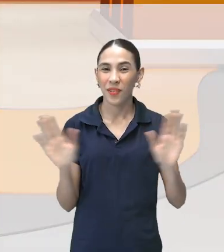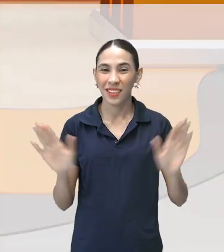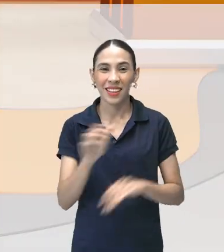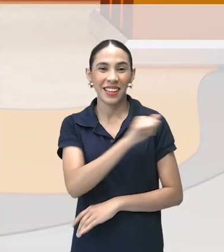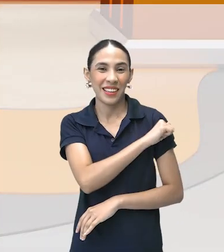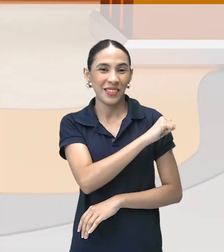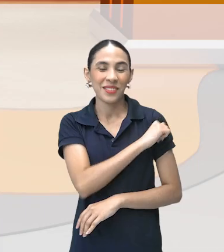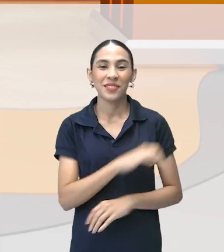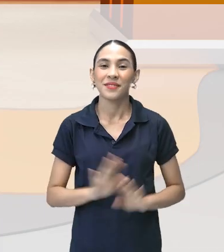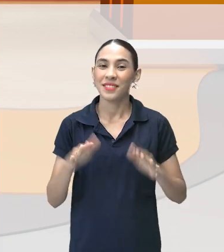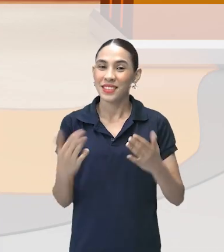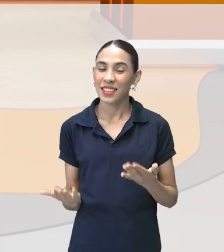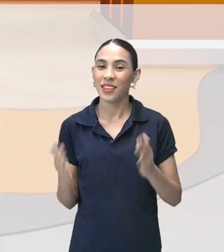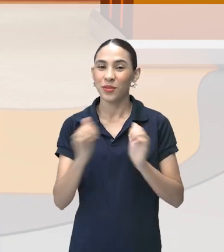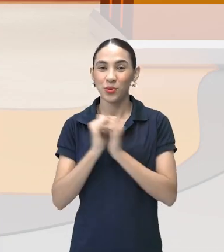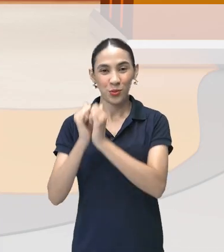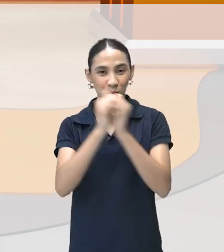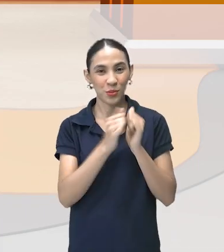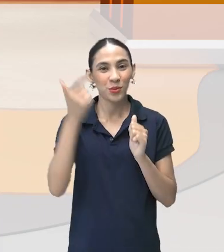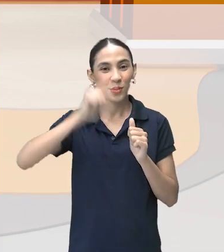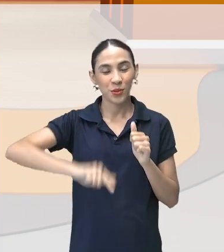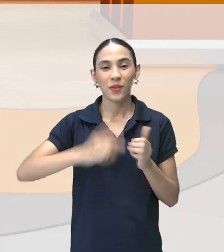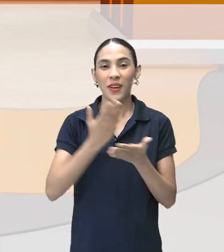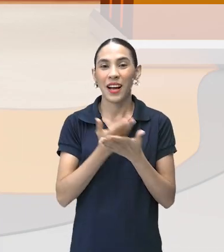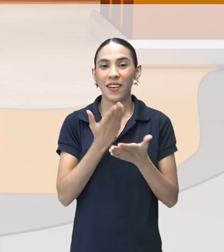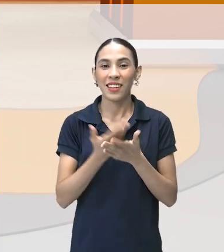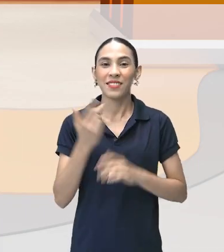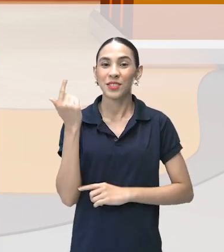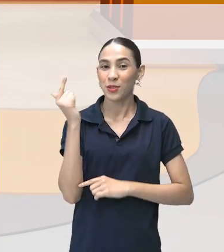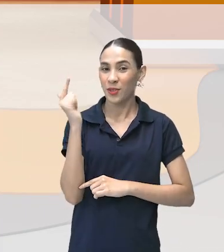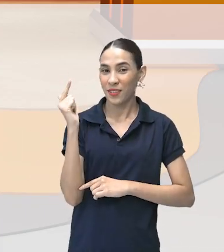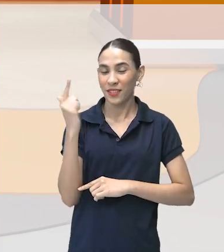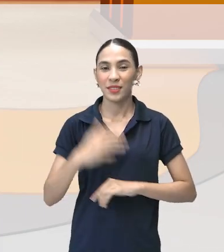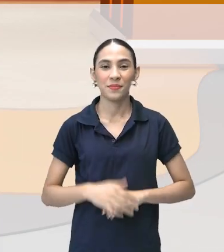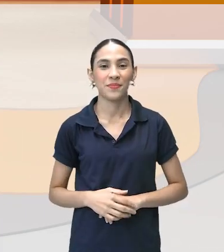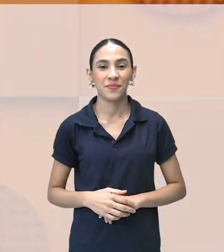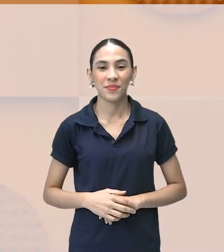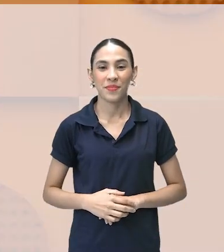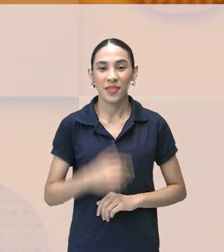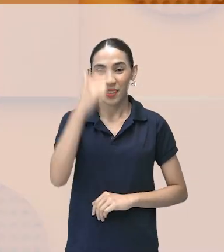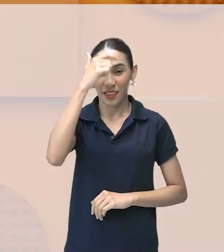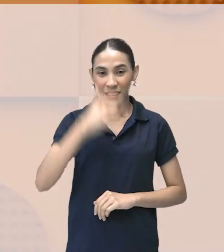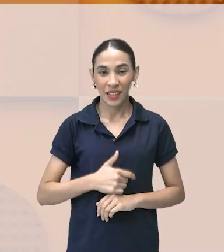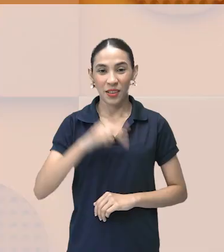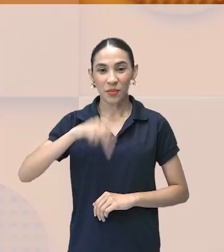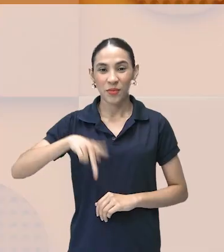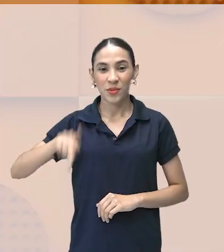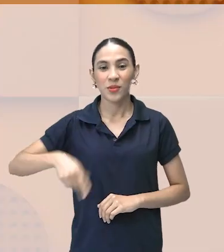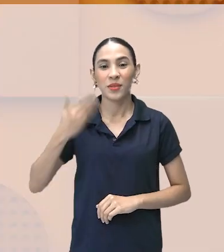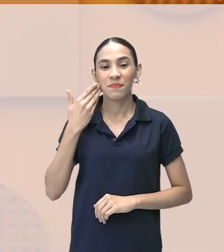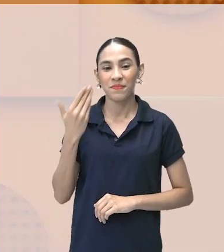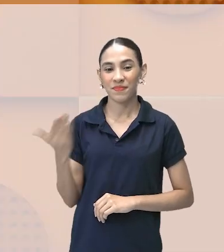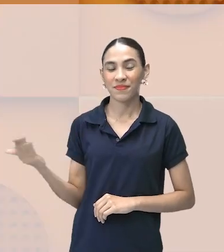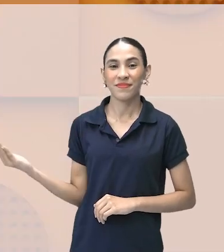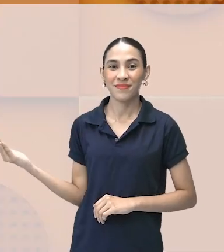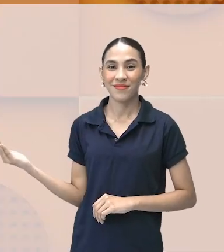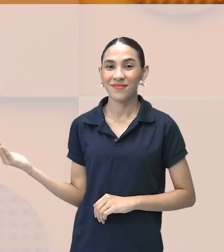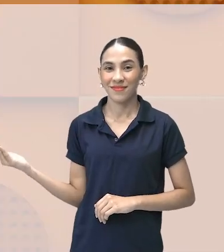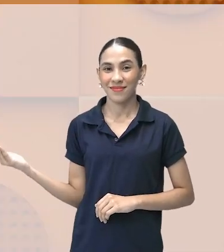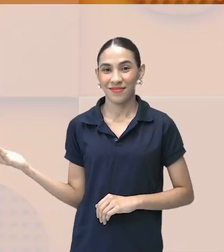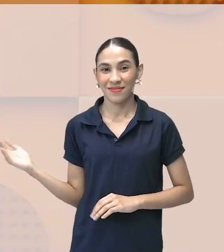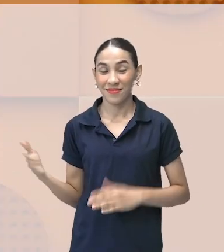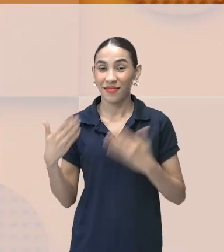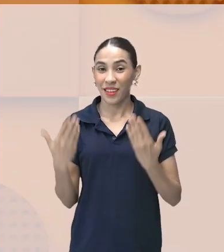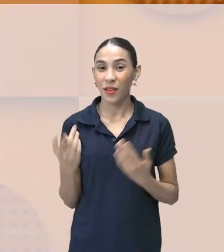Olá a todos vocês, estamos aqui reunidos para mais uma aula de Geografia. Eu sou a professora Ludmila